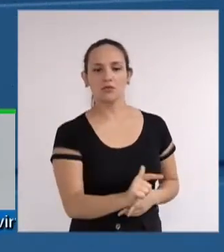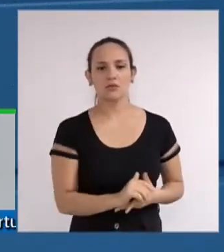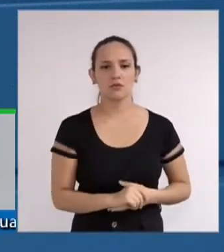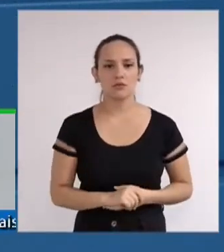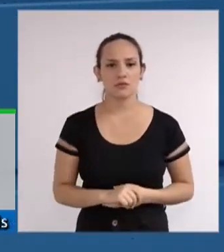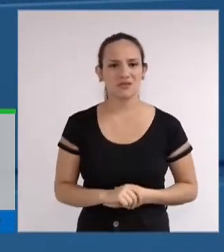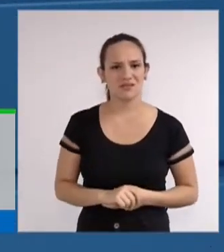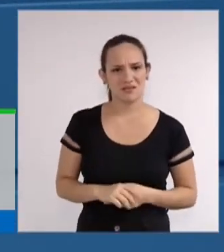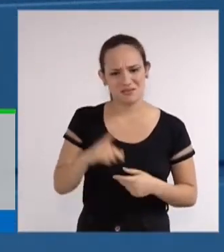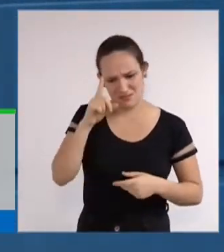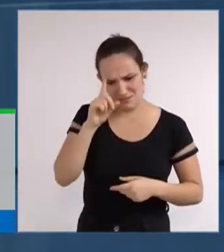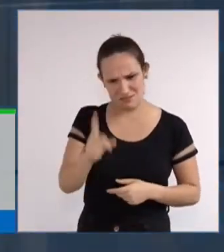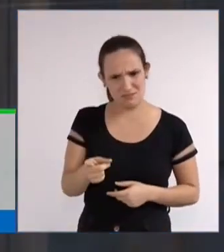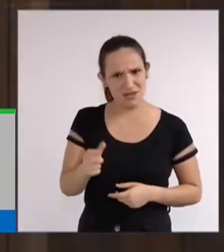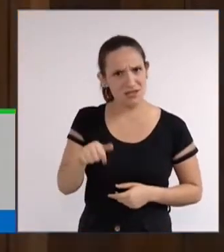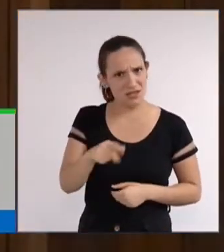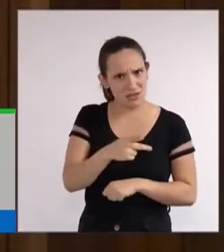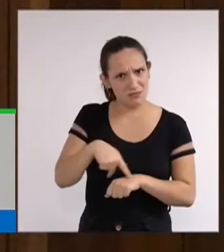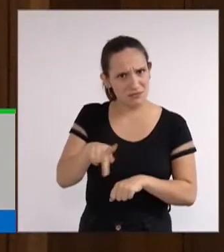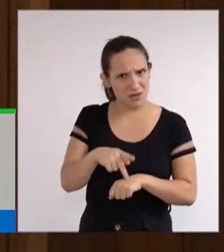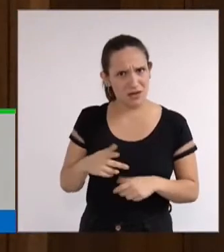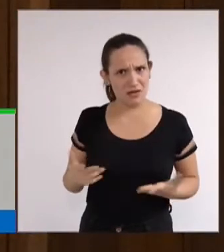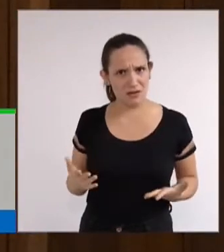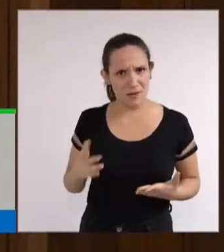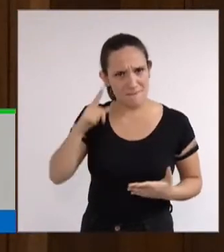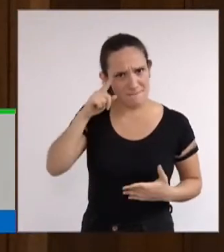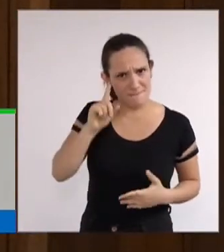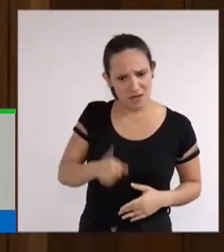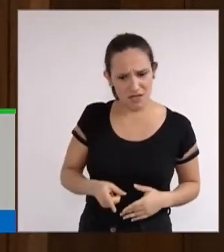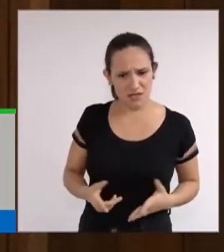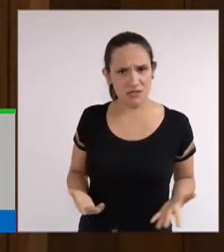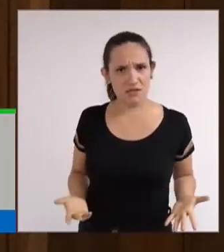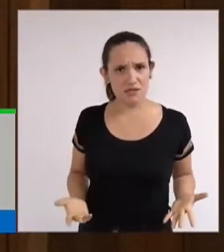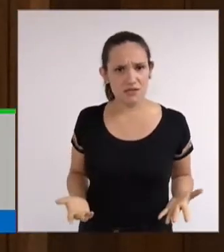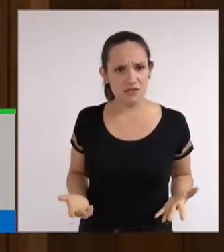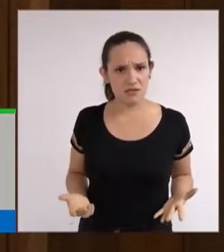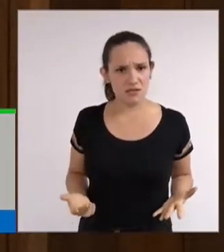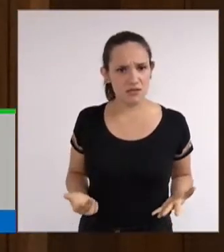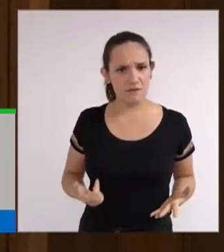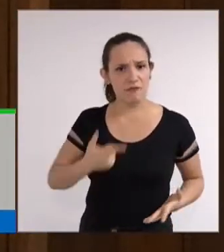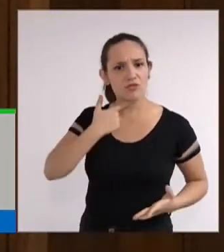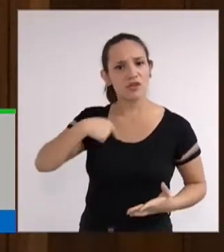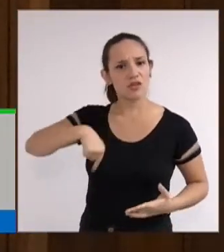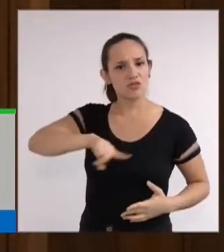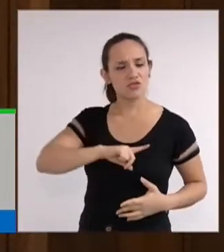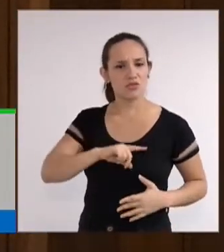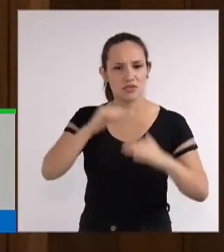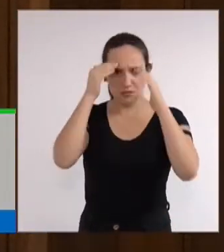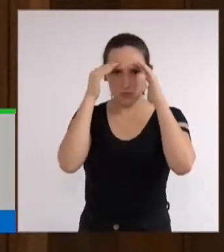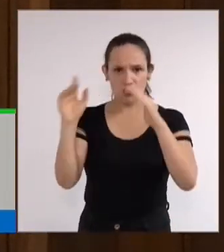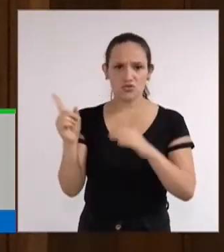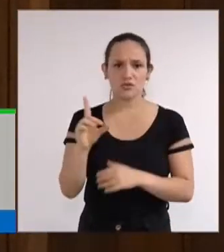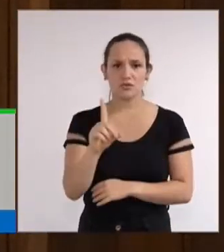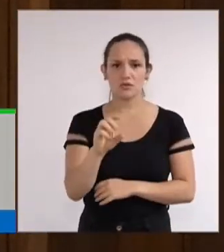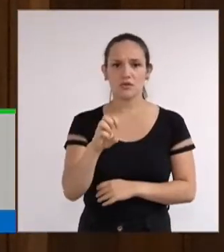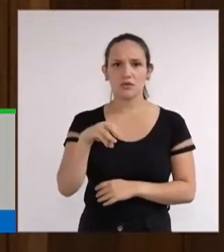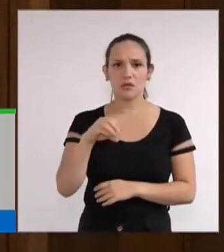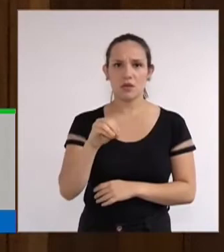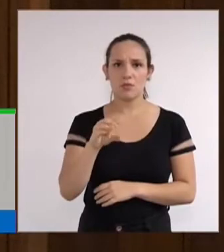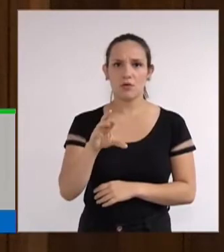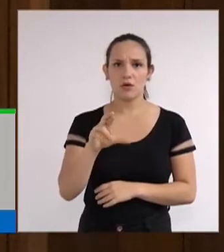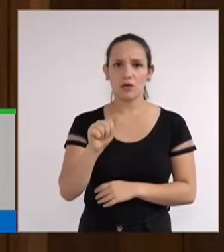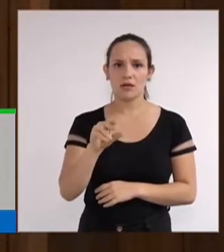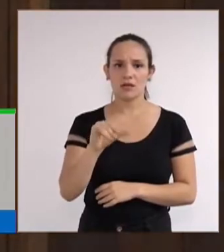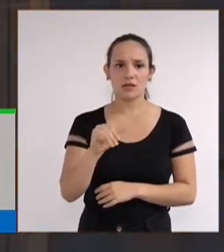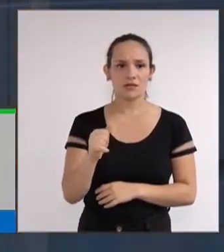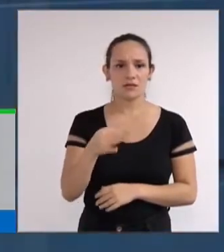estão no comando da nossa nação, estão no comando das nossas vontades e da nossa democracia. Nossa democracia